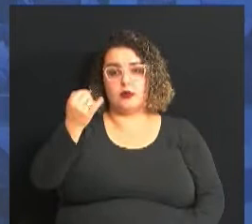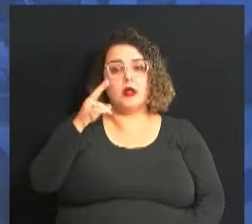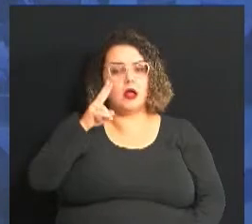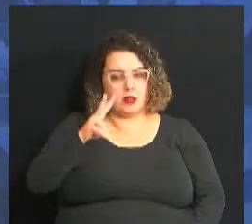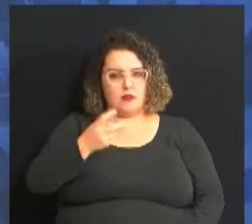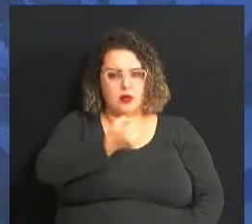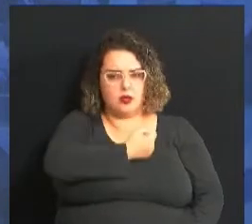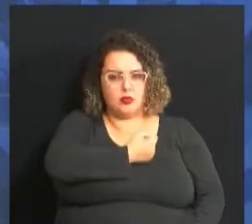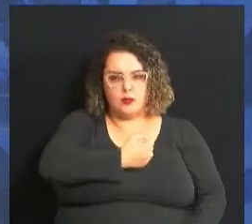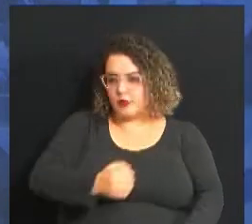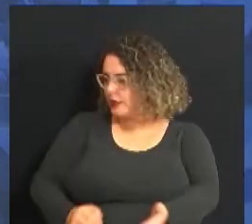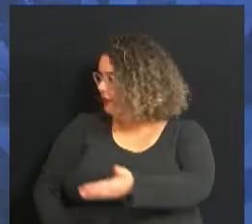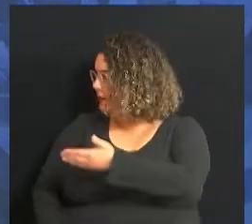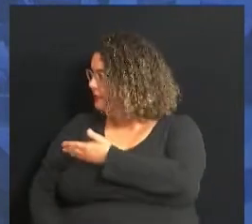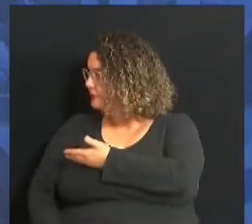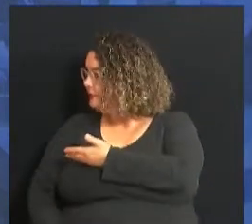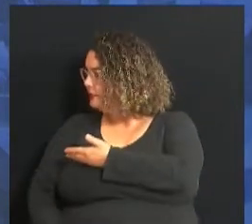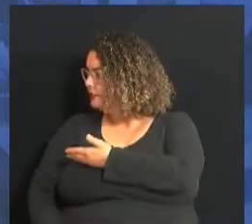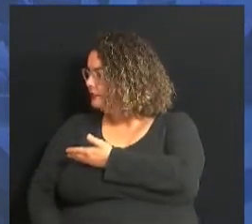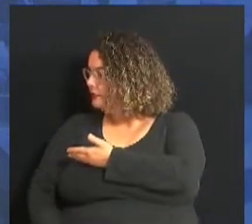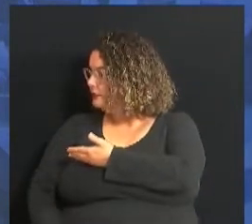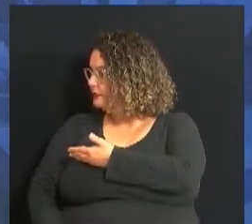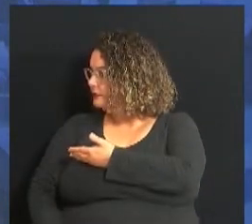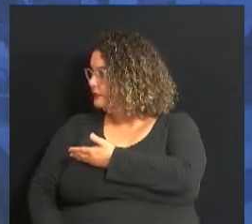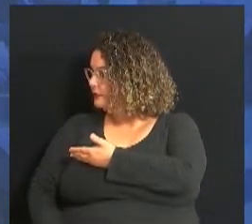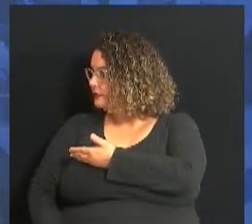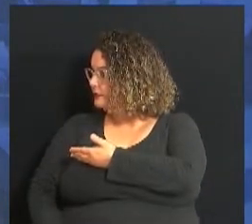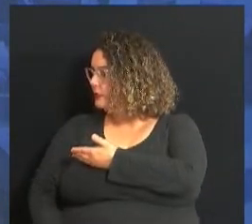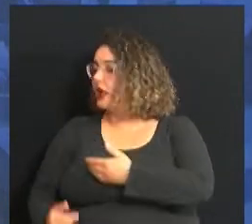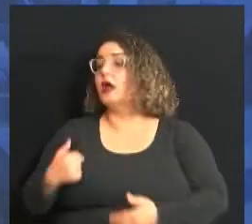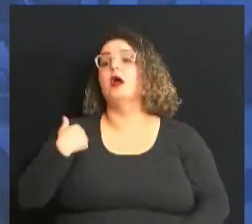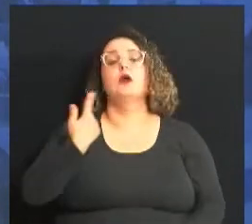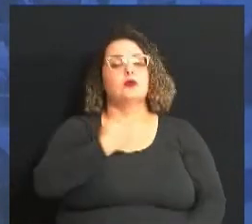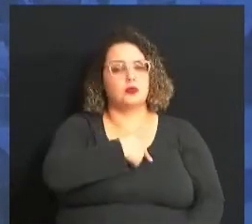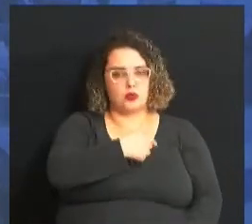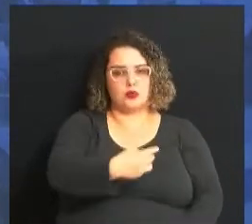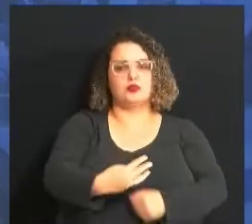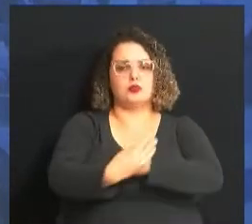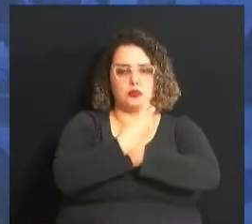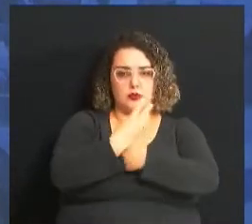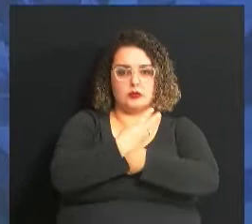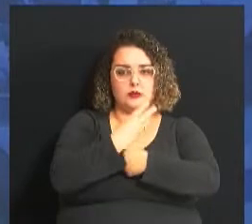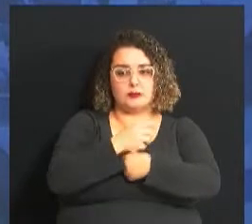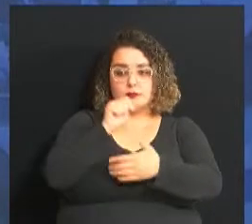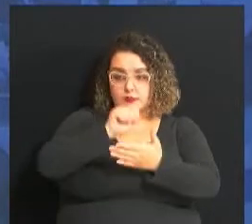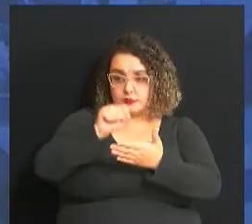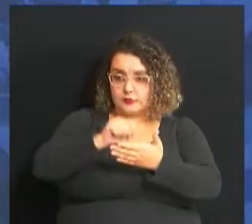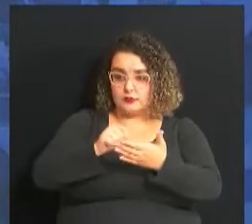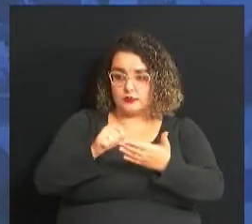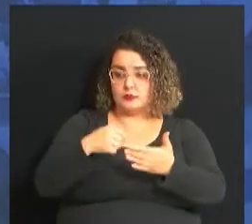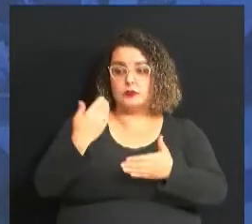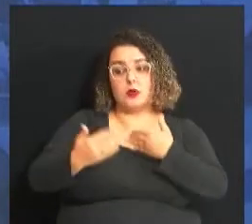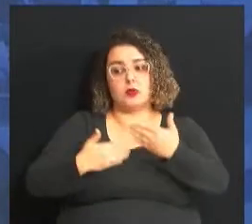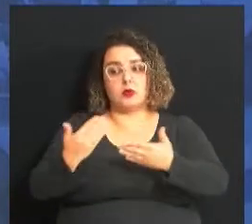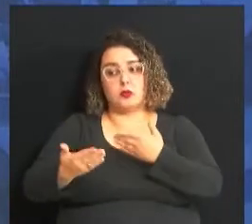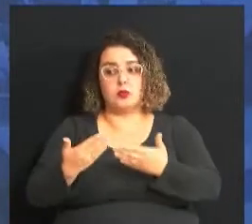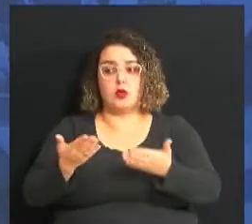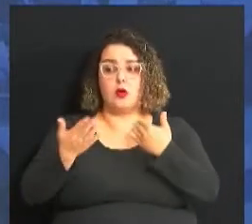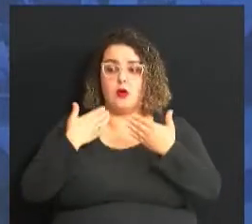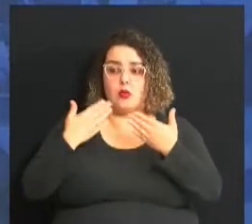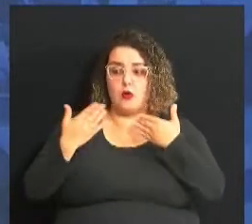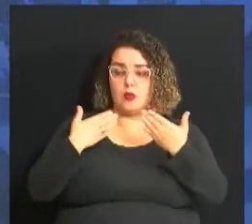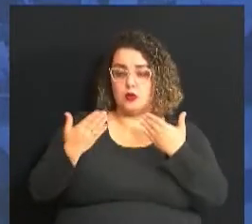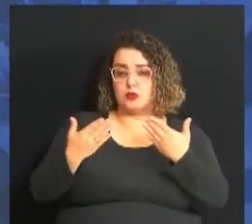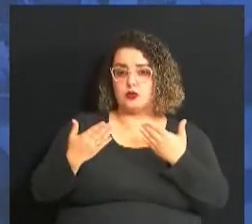está aparecendo agora no seu vídeo? É o nosso WhatsApp. Faz o seguinte, anota aí e no decorrer do meu papo aqui, da minha conversa com o